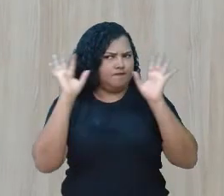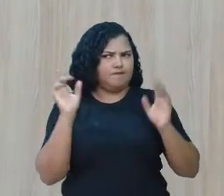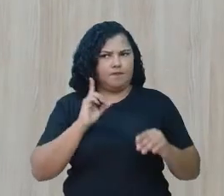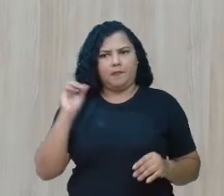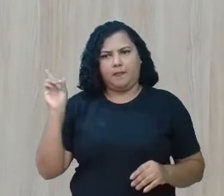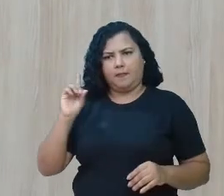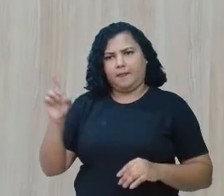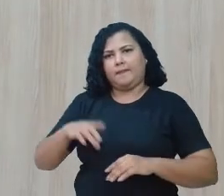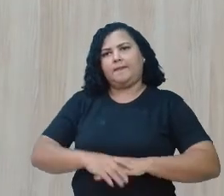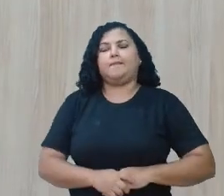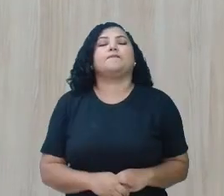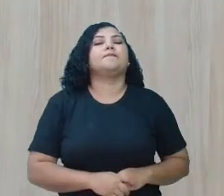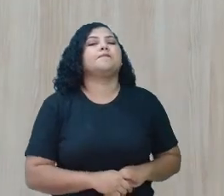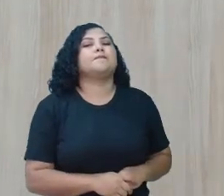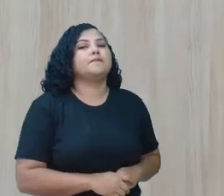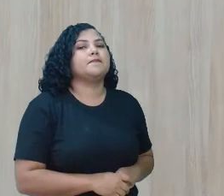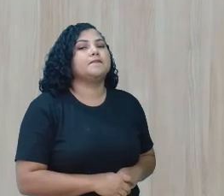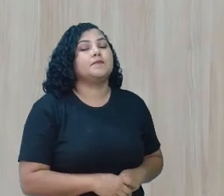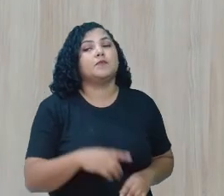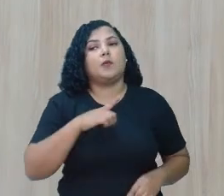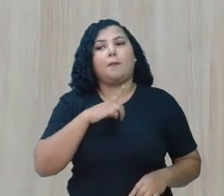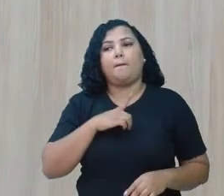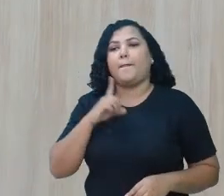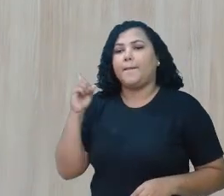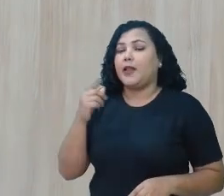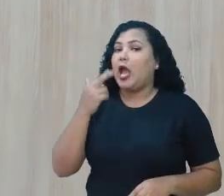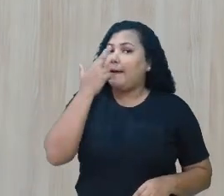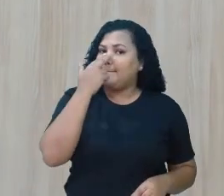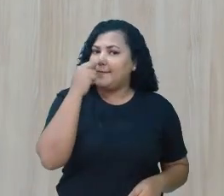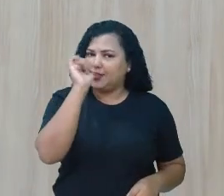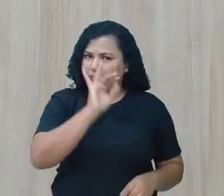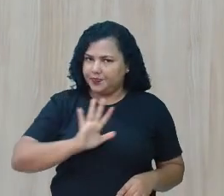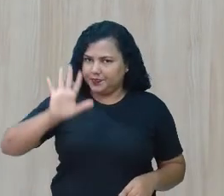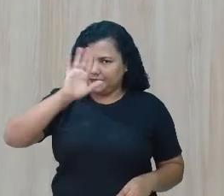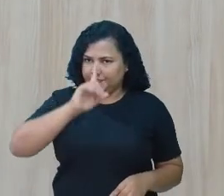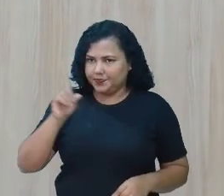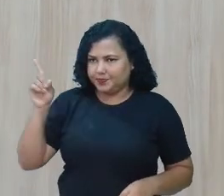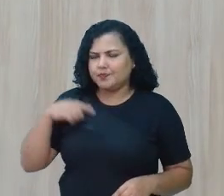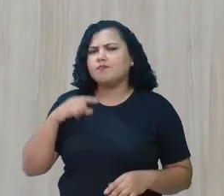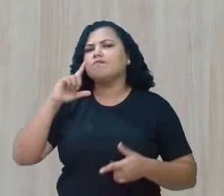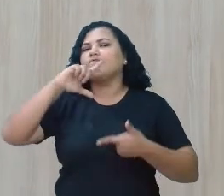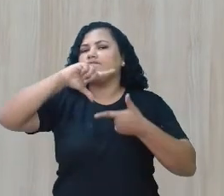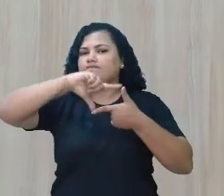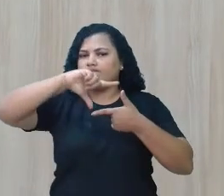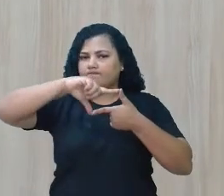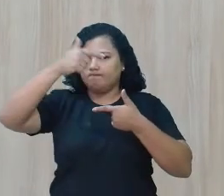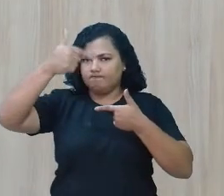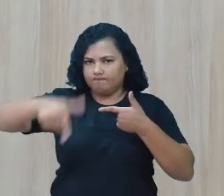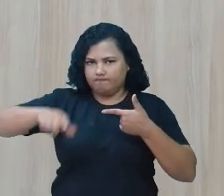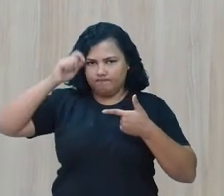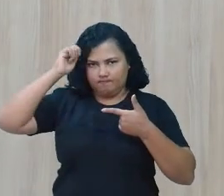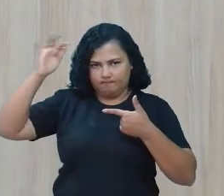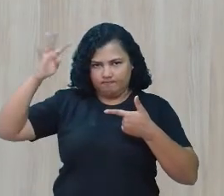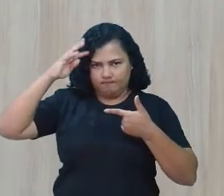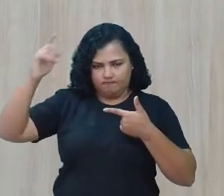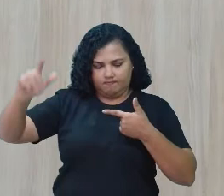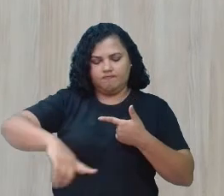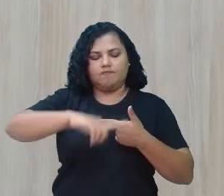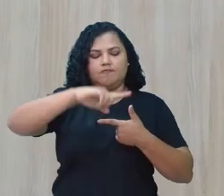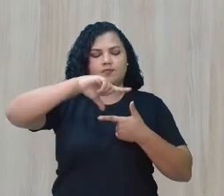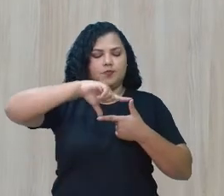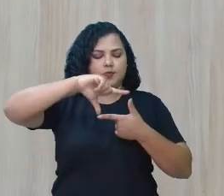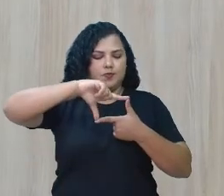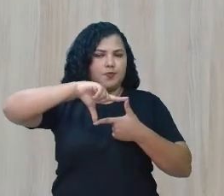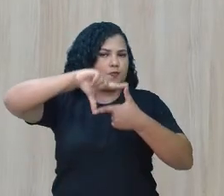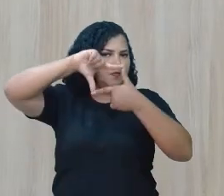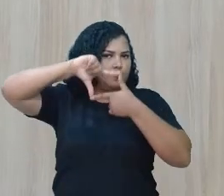tudo bonitinho para você, tá bom? Então, eu tenho aí a mesma figurinha. O que é que eu vou fazer? vou traçar o nosso retângulo imaginário,